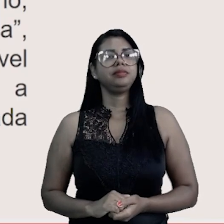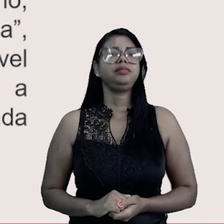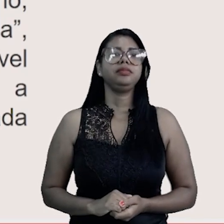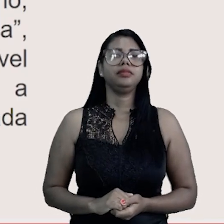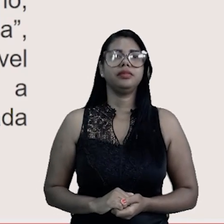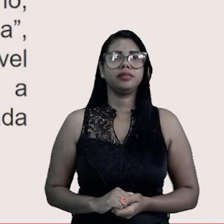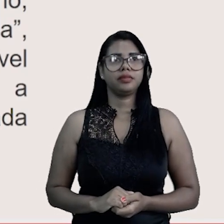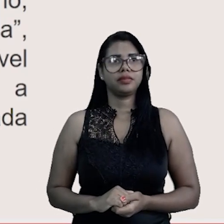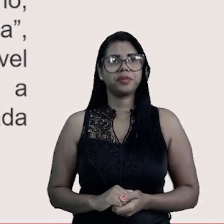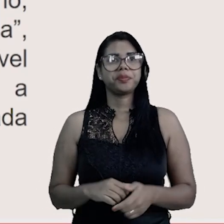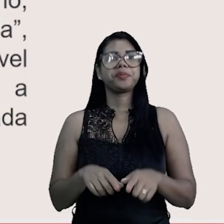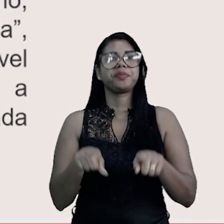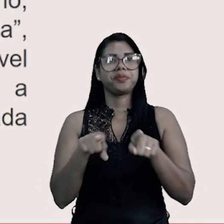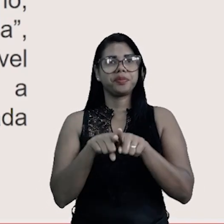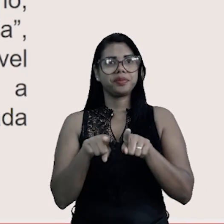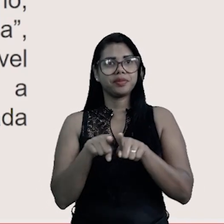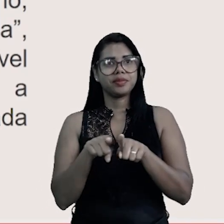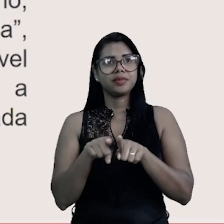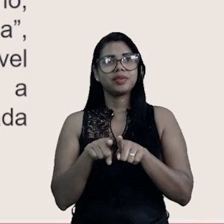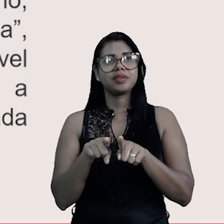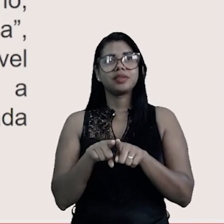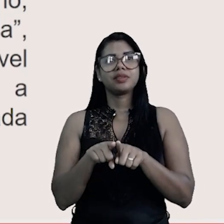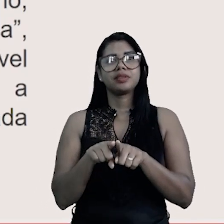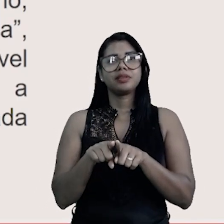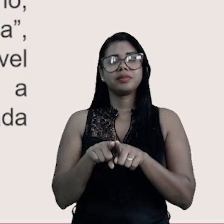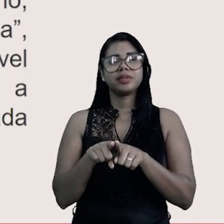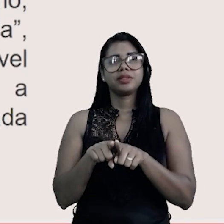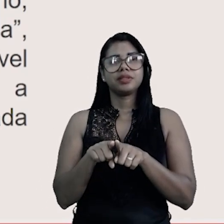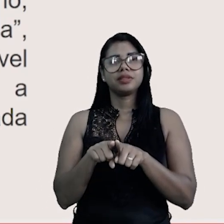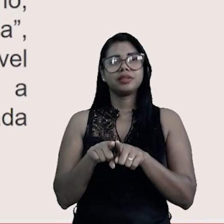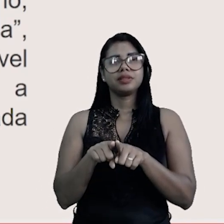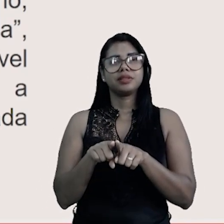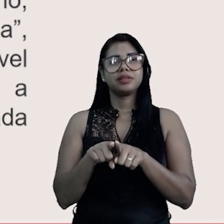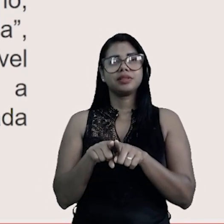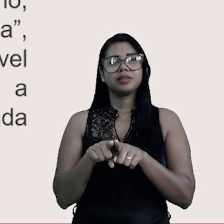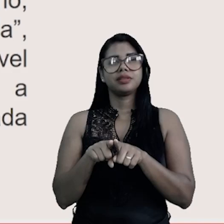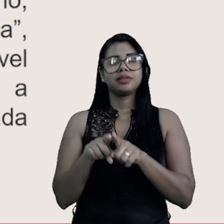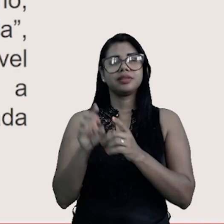Ela também, não deixou